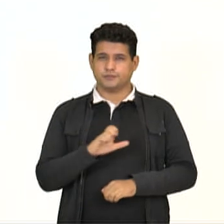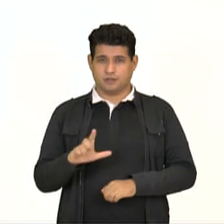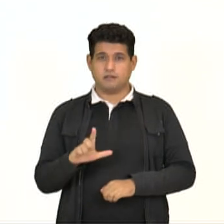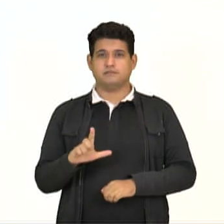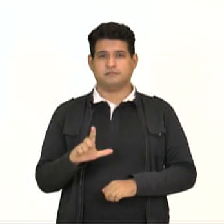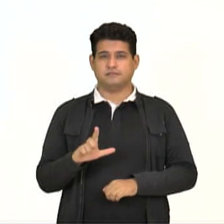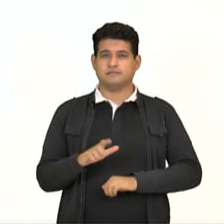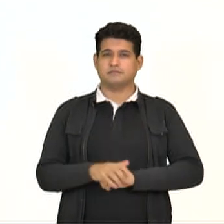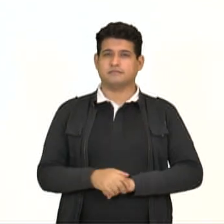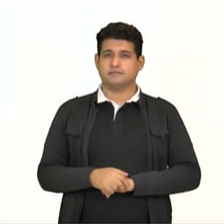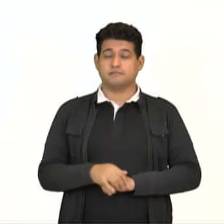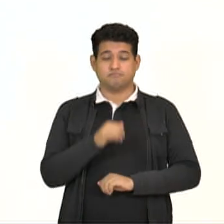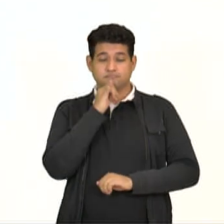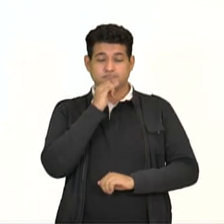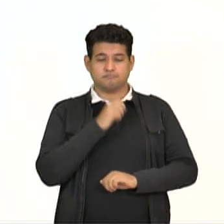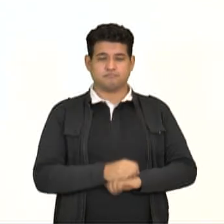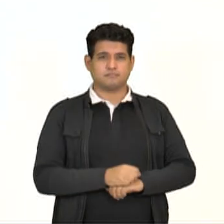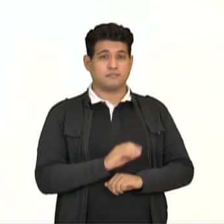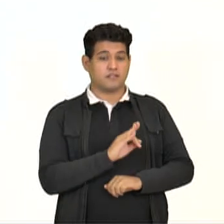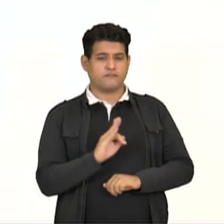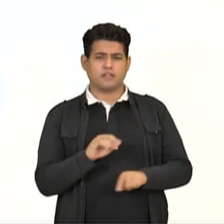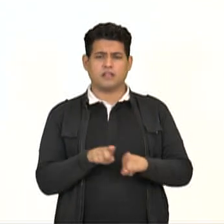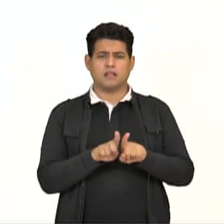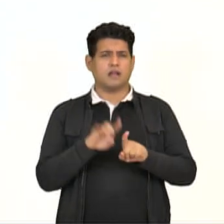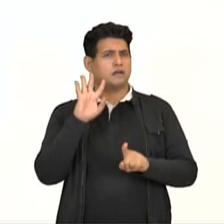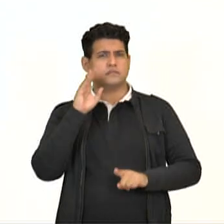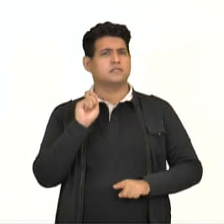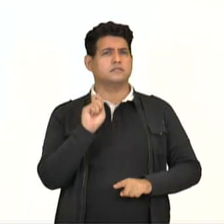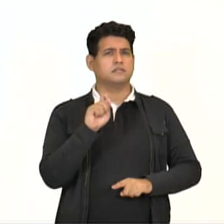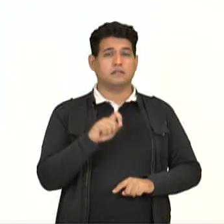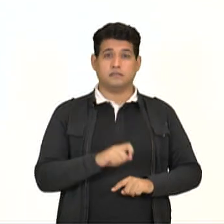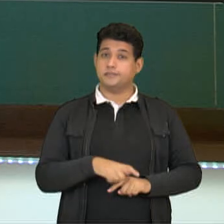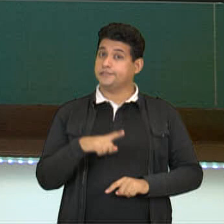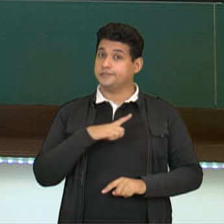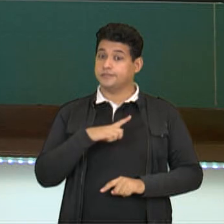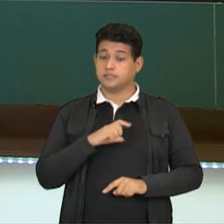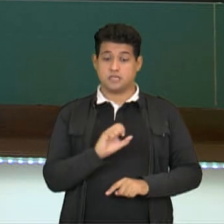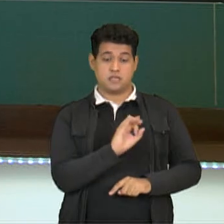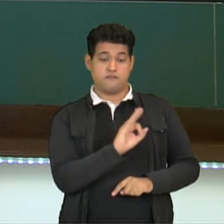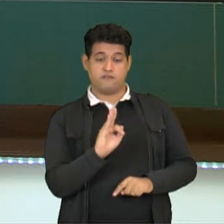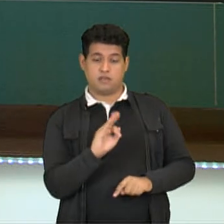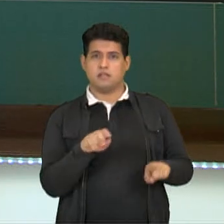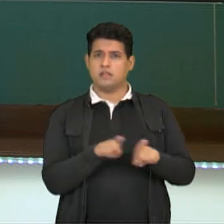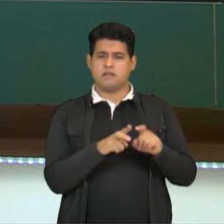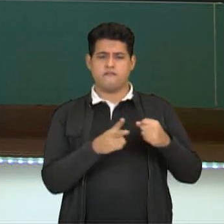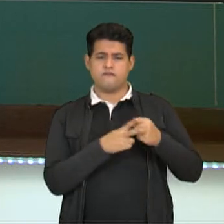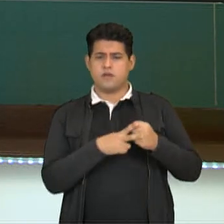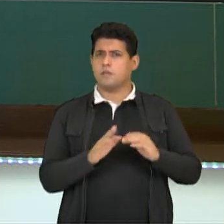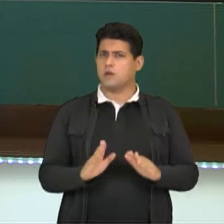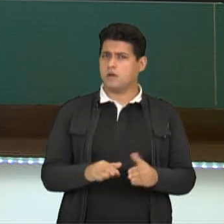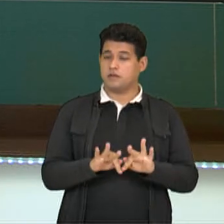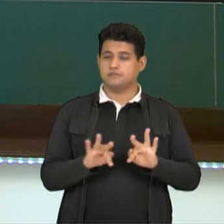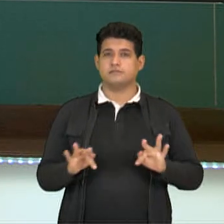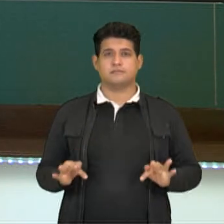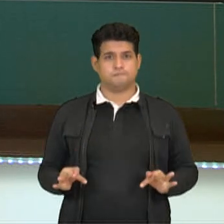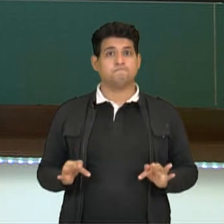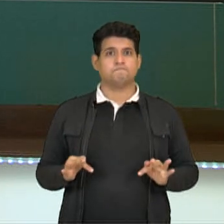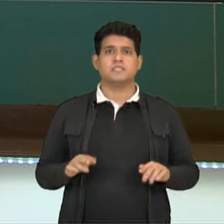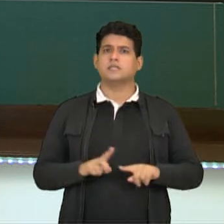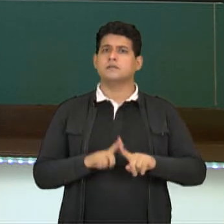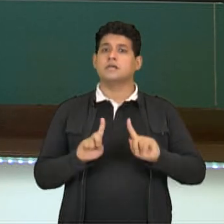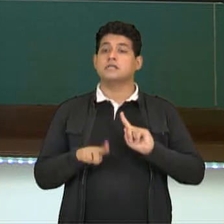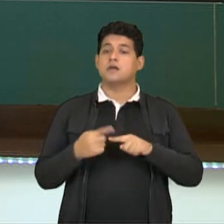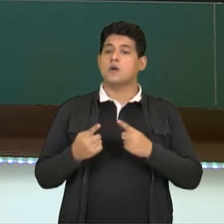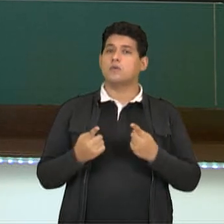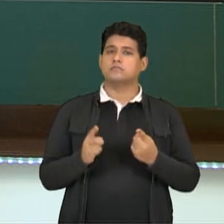chama em inglês de if clause, ela vai ter a partícula if e o verbo no presente simples. A